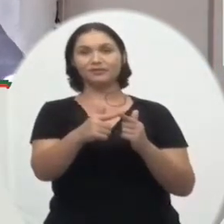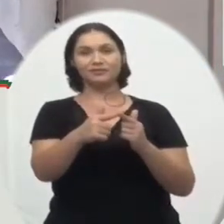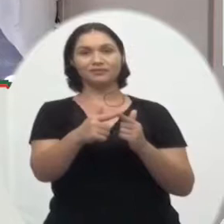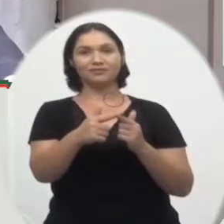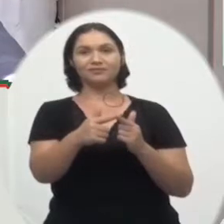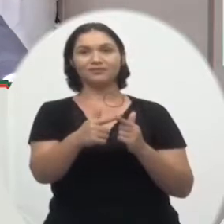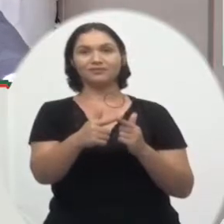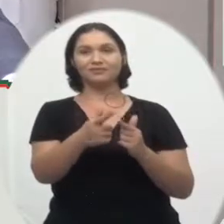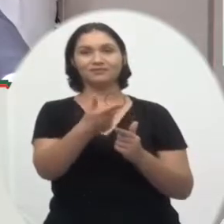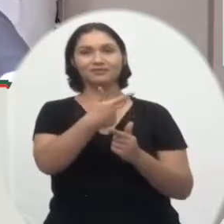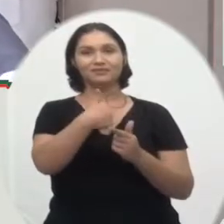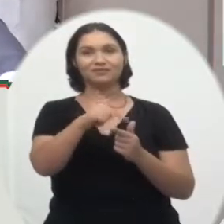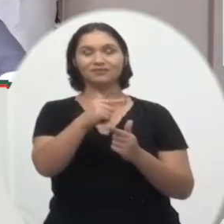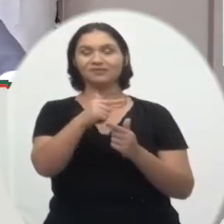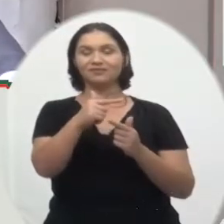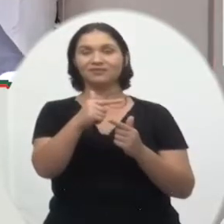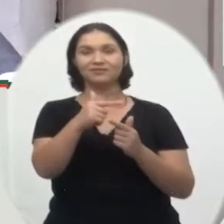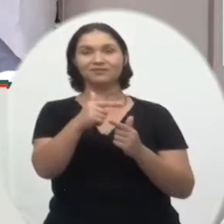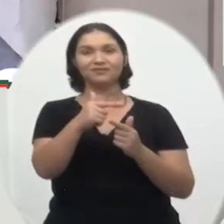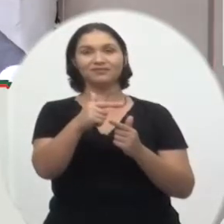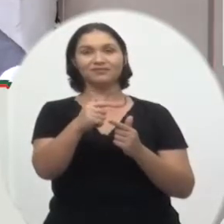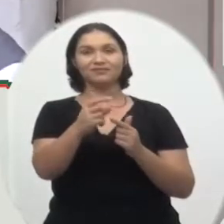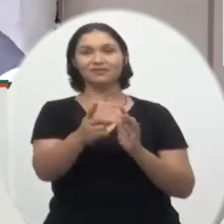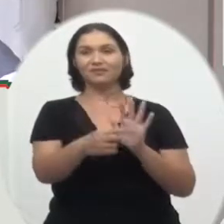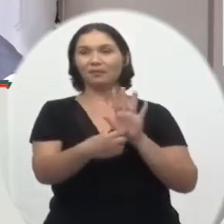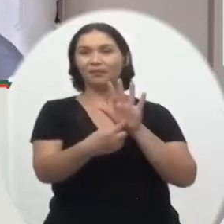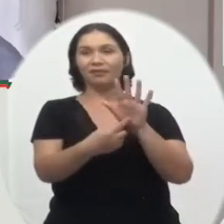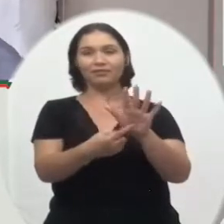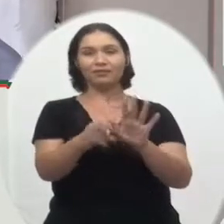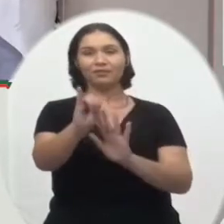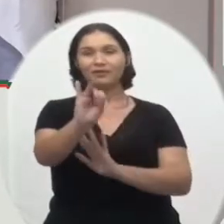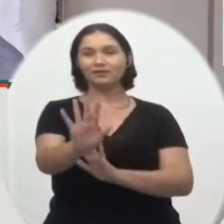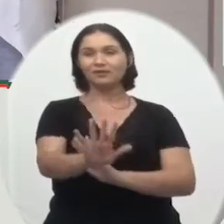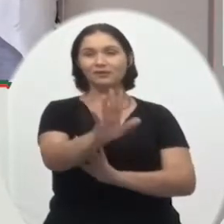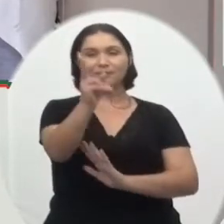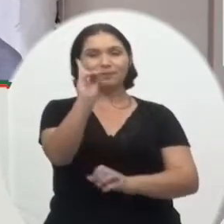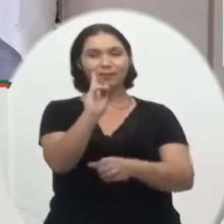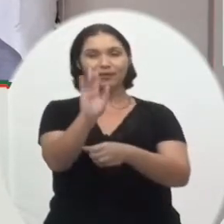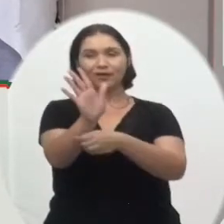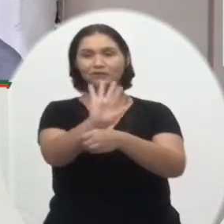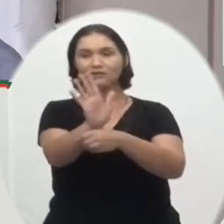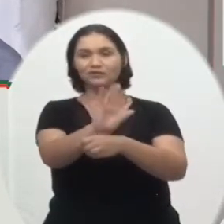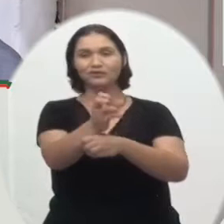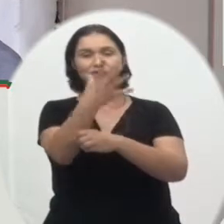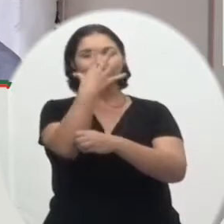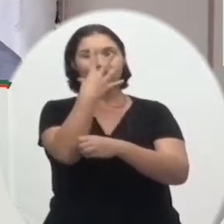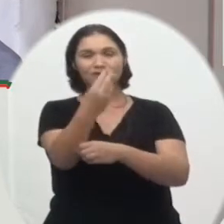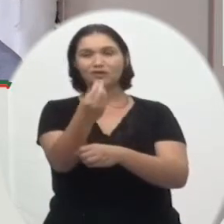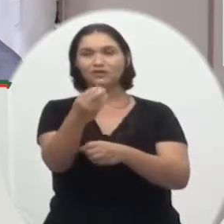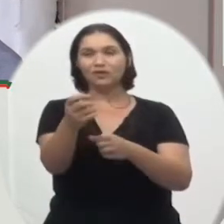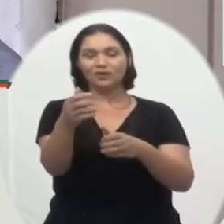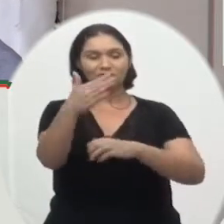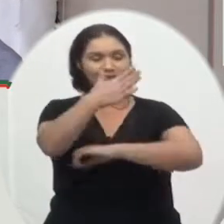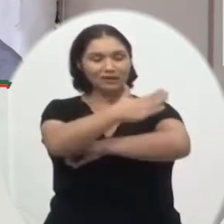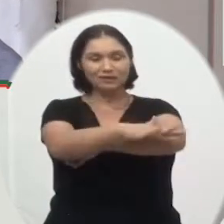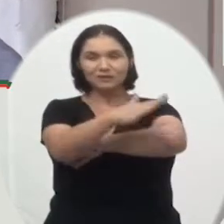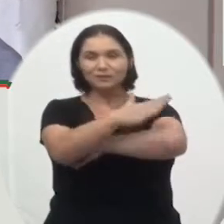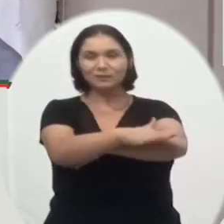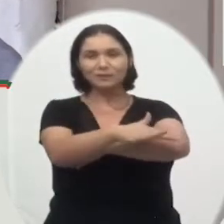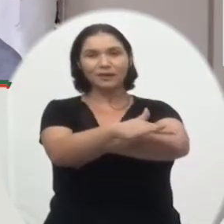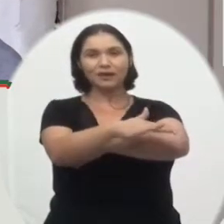nós descansamos de trazer as fotografias, as filmagens das praças,